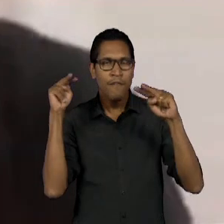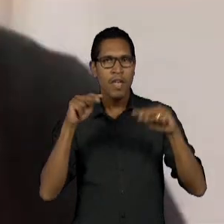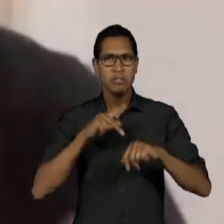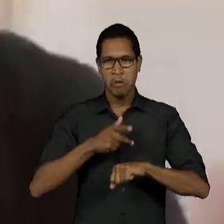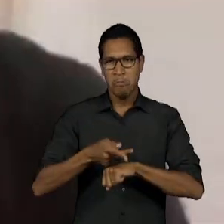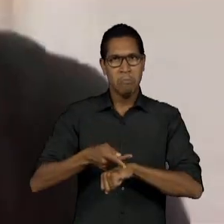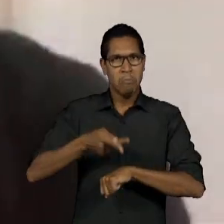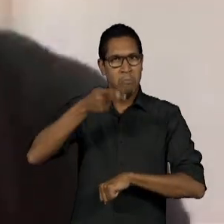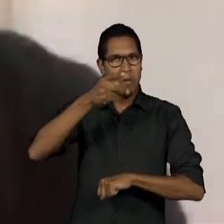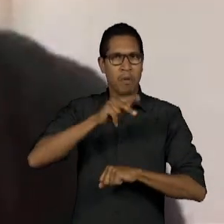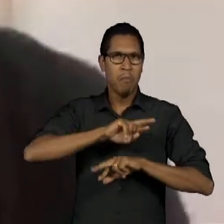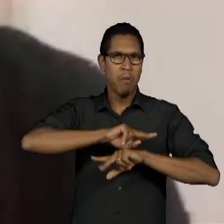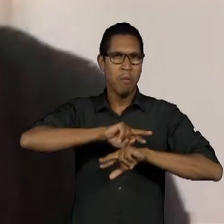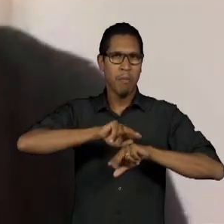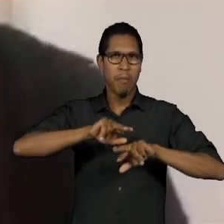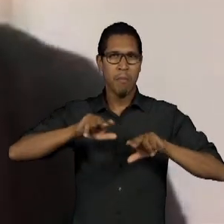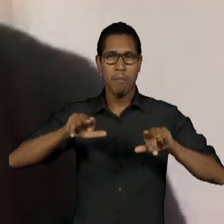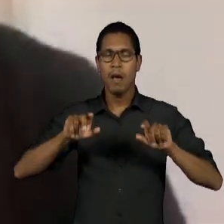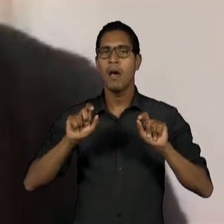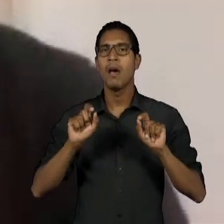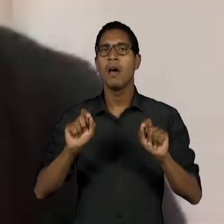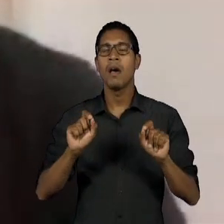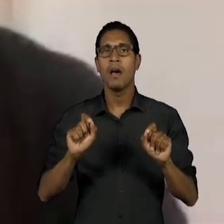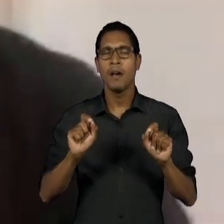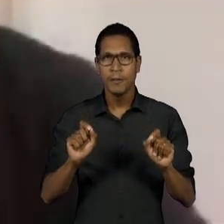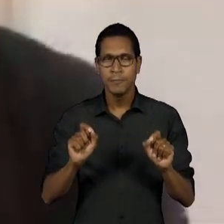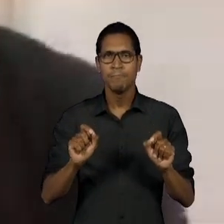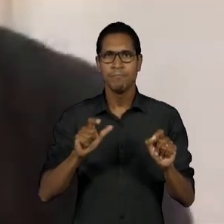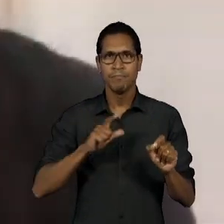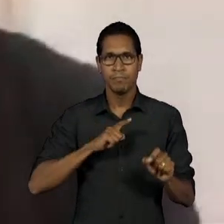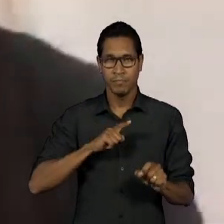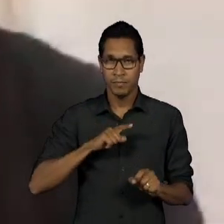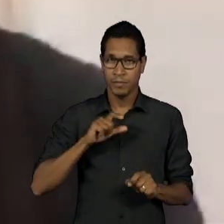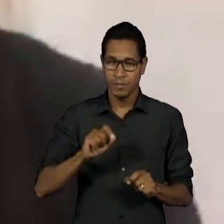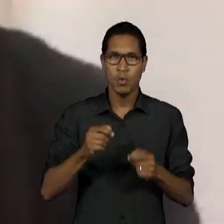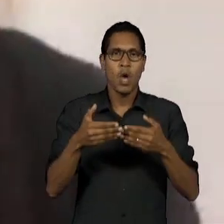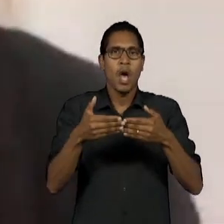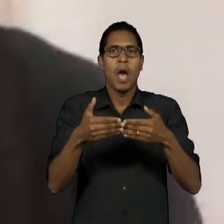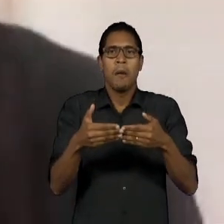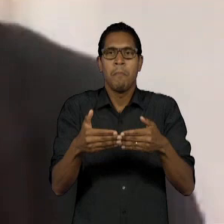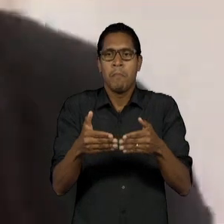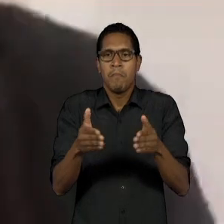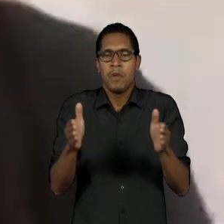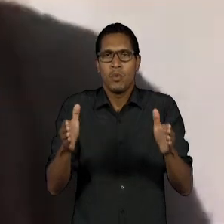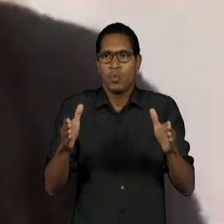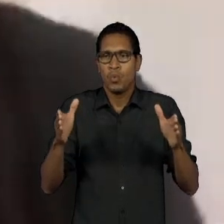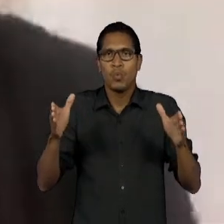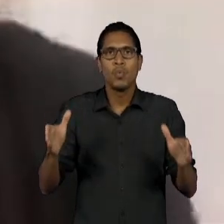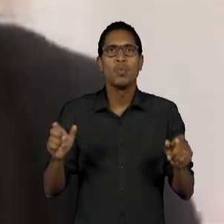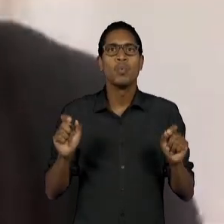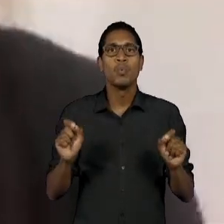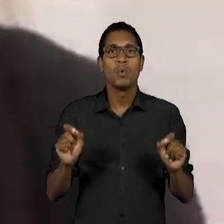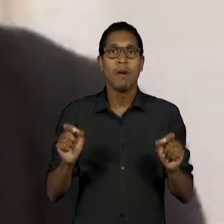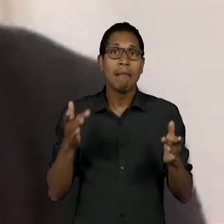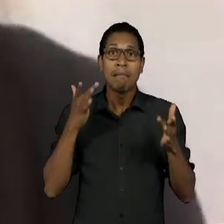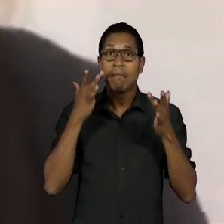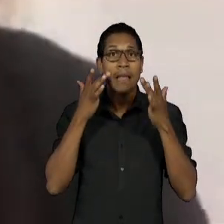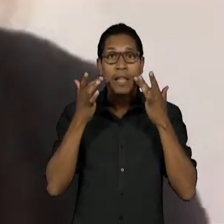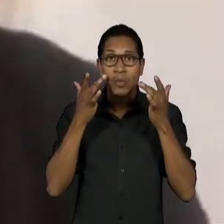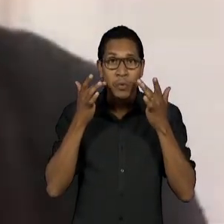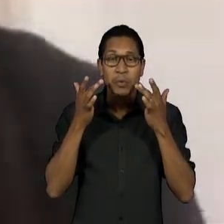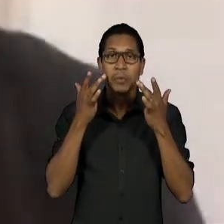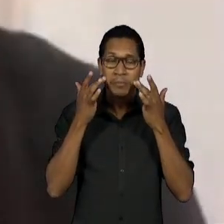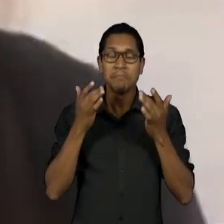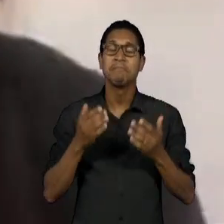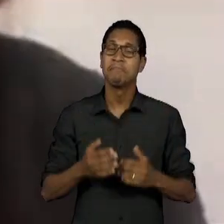premiados, e tudo era feito assim dentro de uma abertura maior, era pelo teatro. E